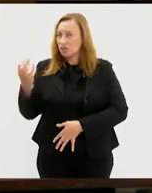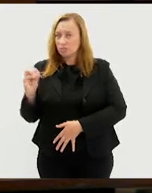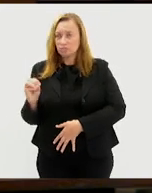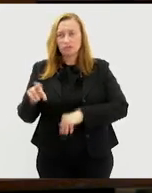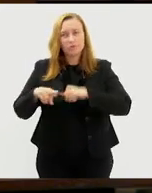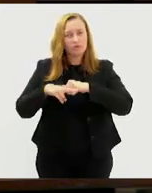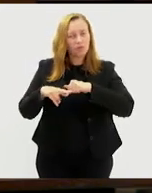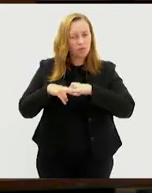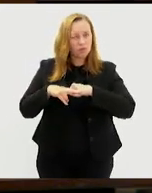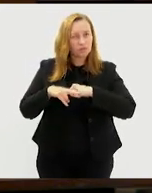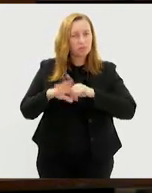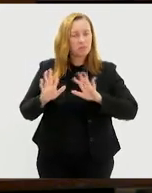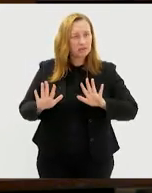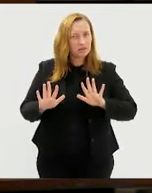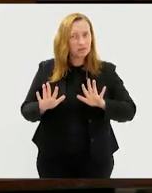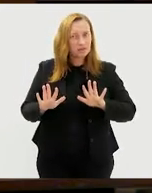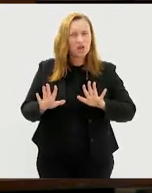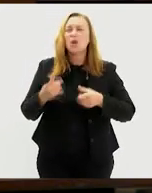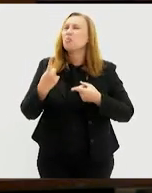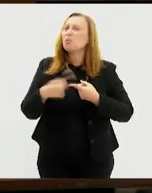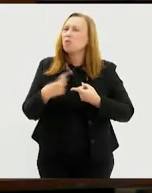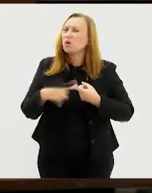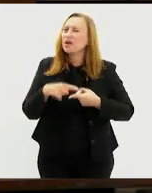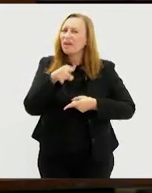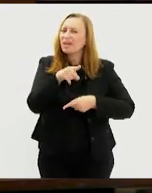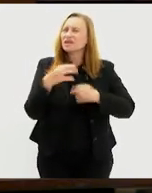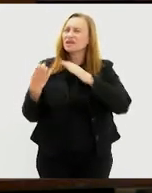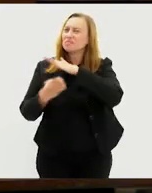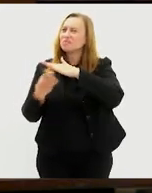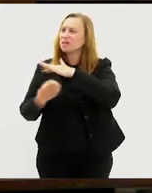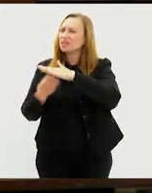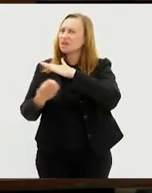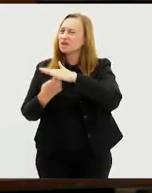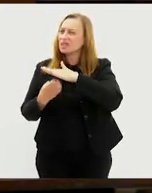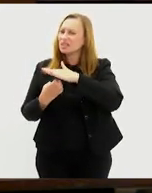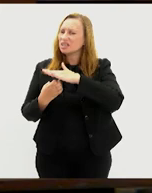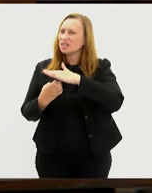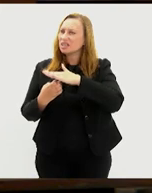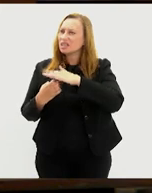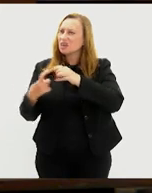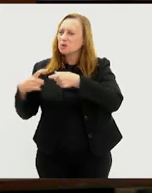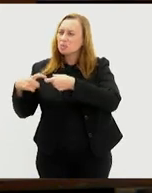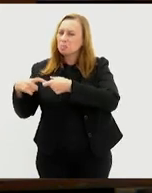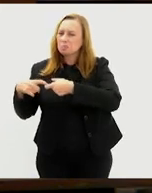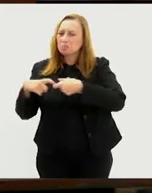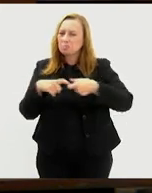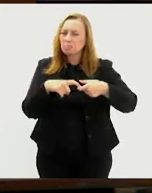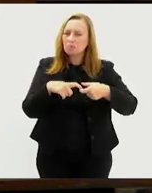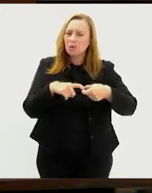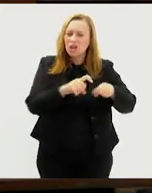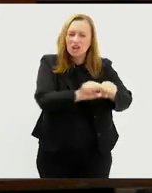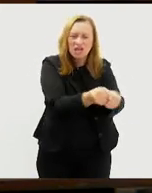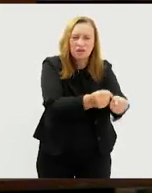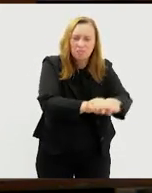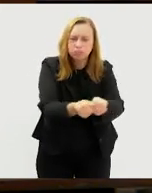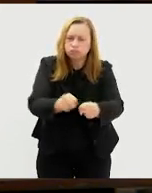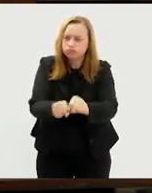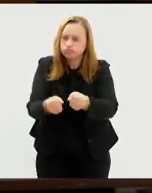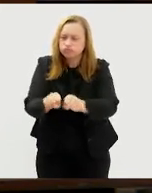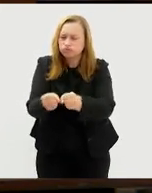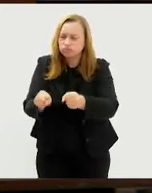agora por que essa empresa filantropia acabando com os bens da população